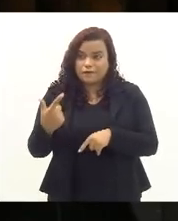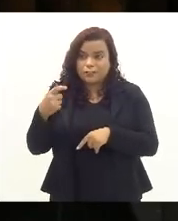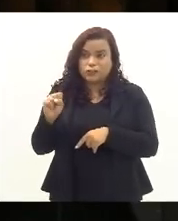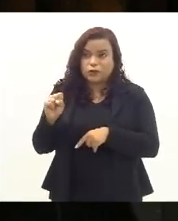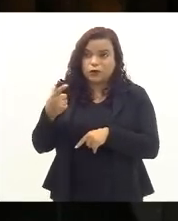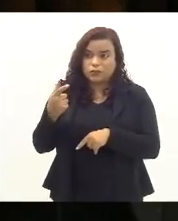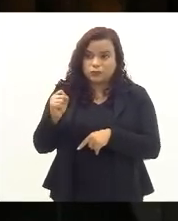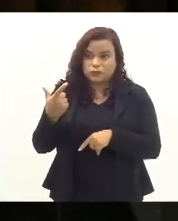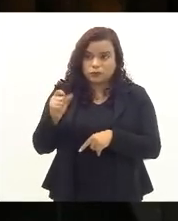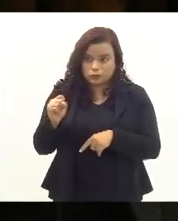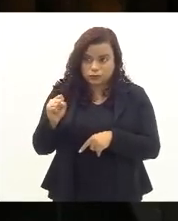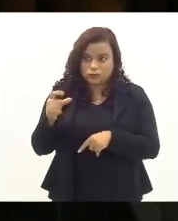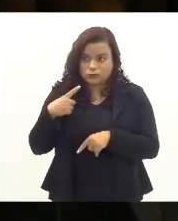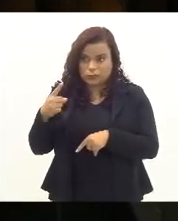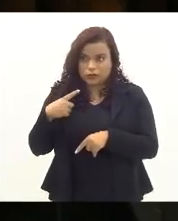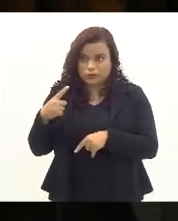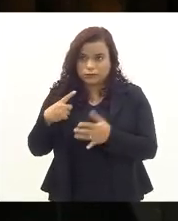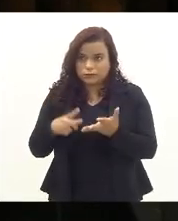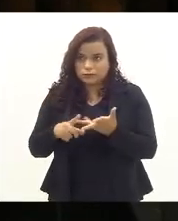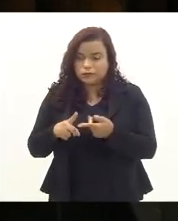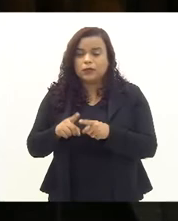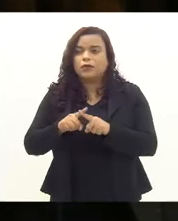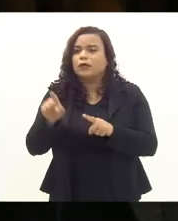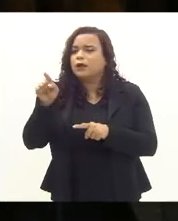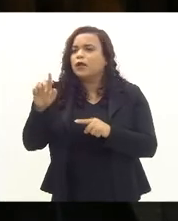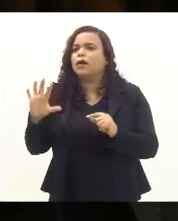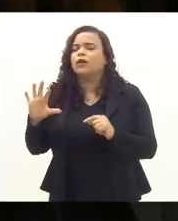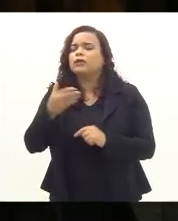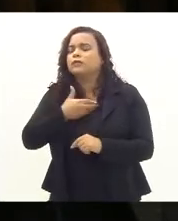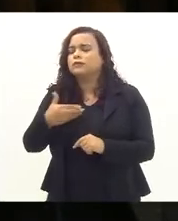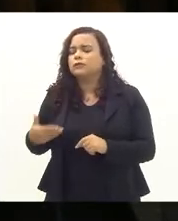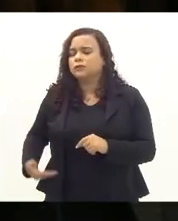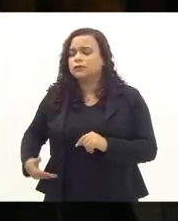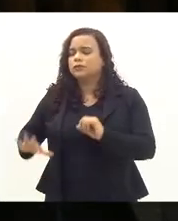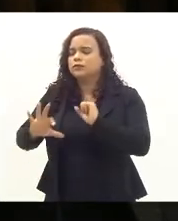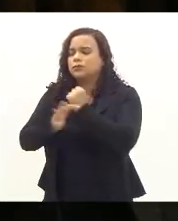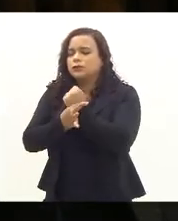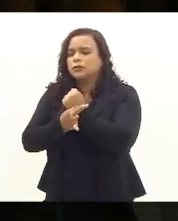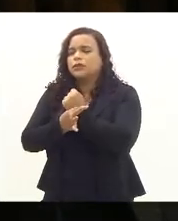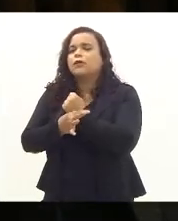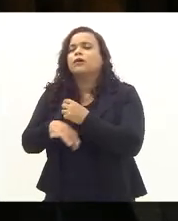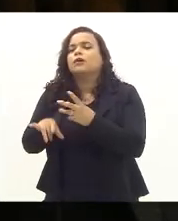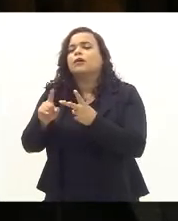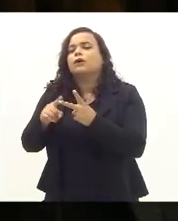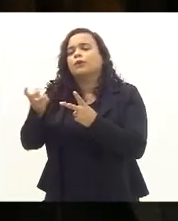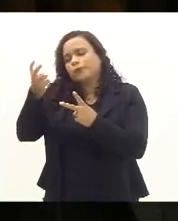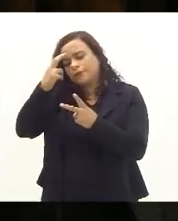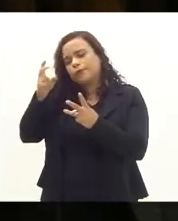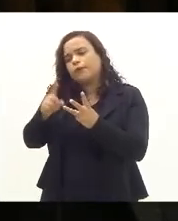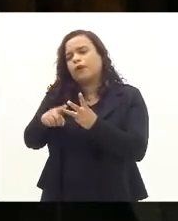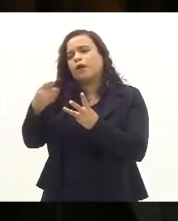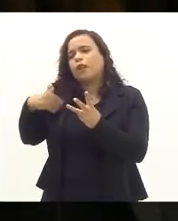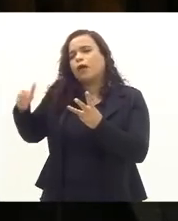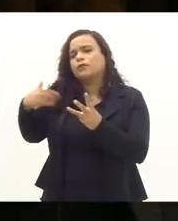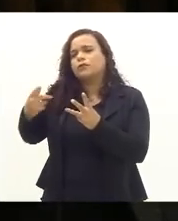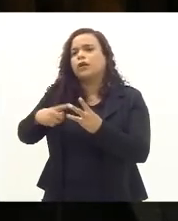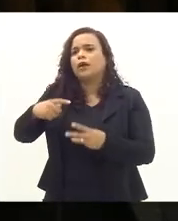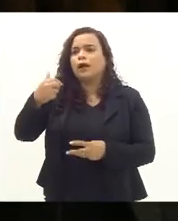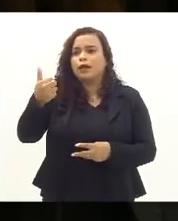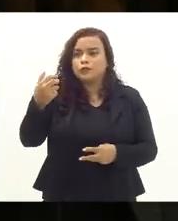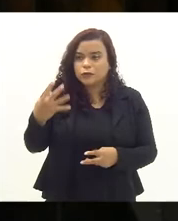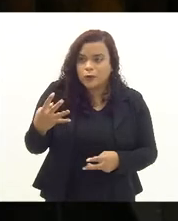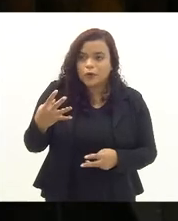incidências e a segurança pública EA Cultura Inglesa de dizer e lazer tem 14 e 16